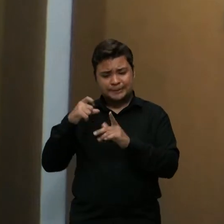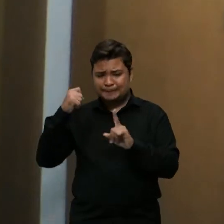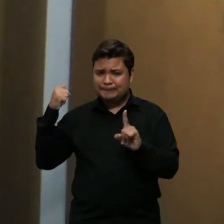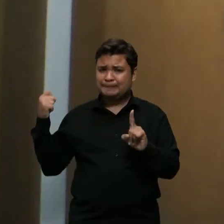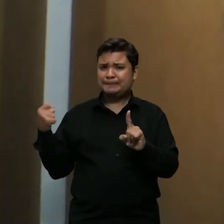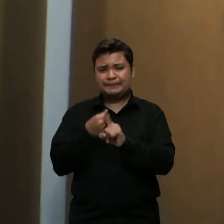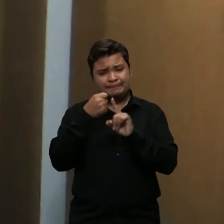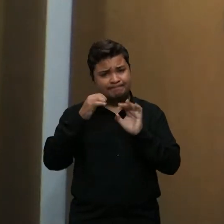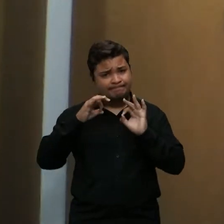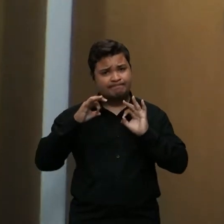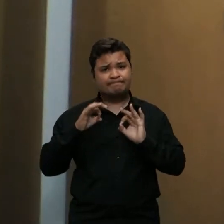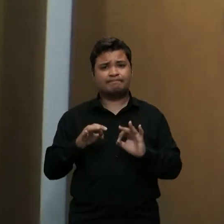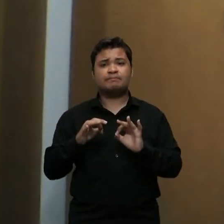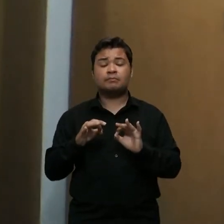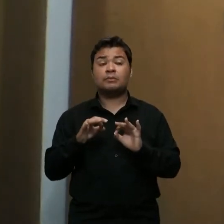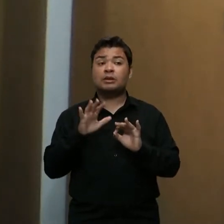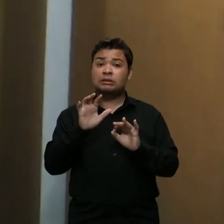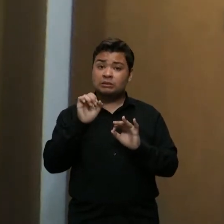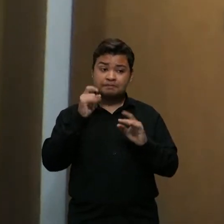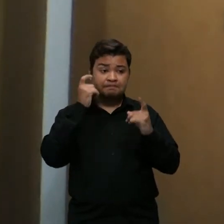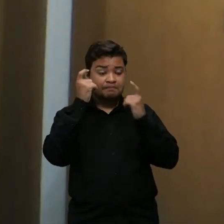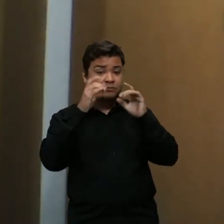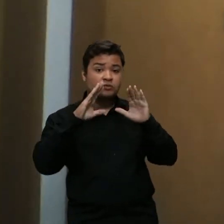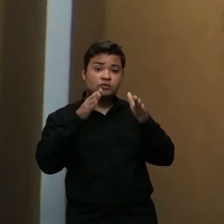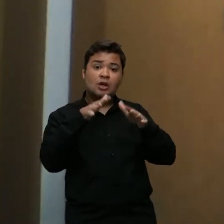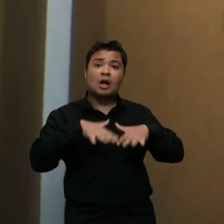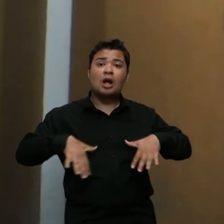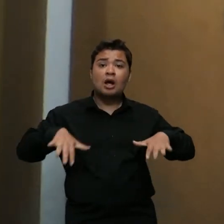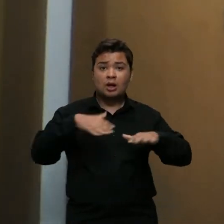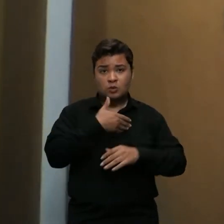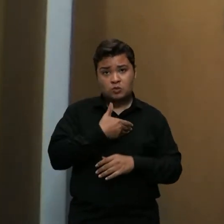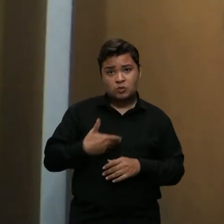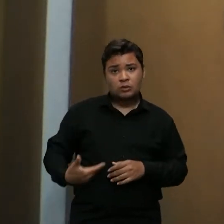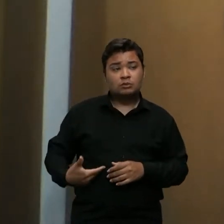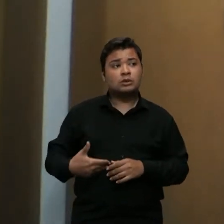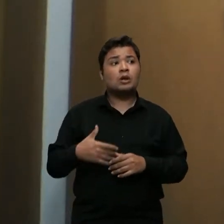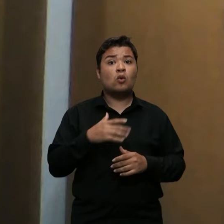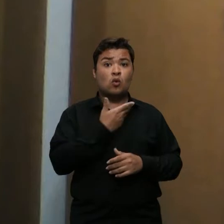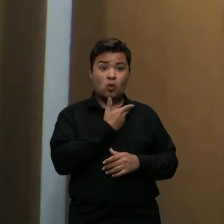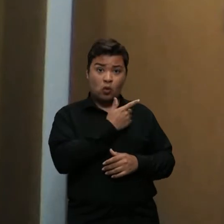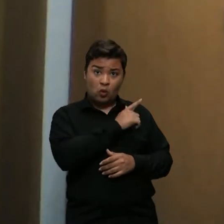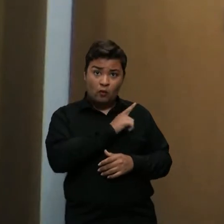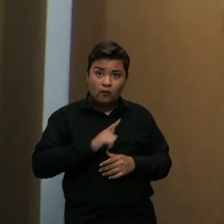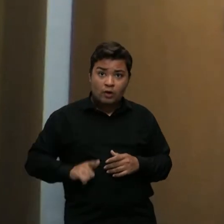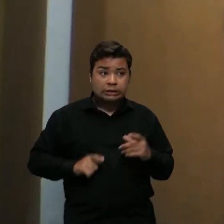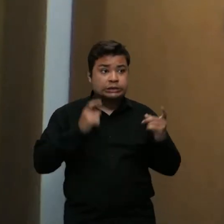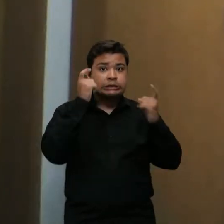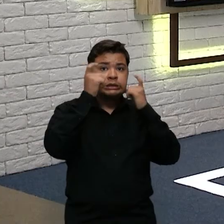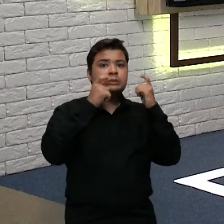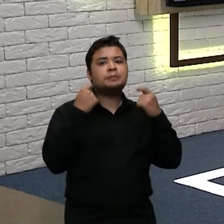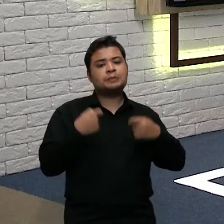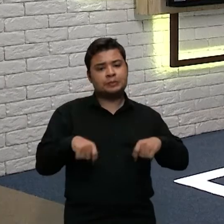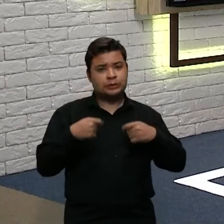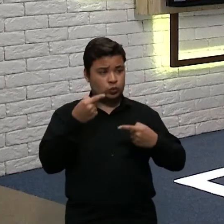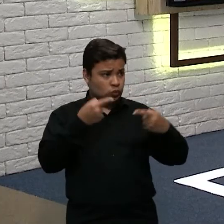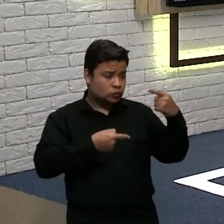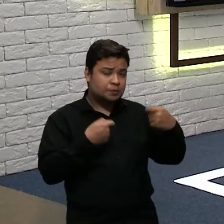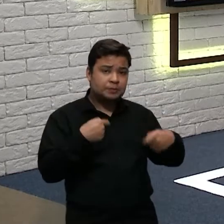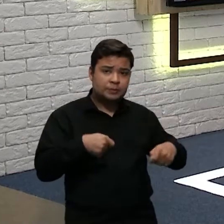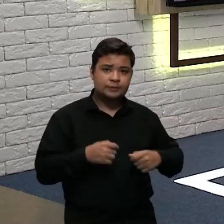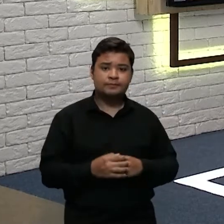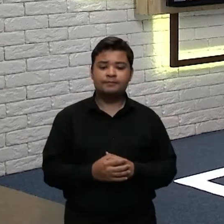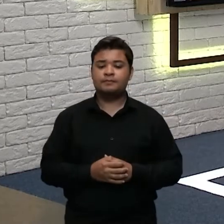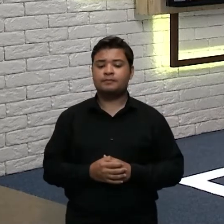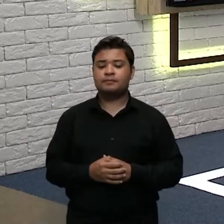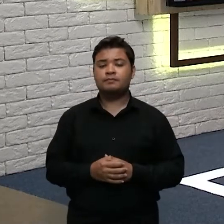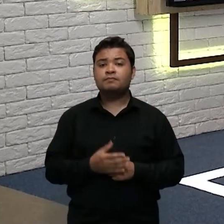pensando no cenário público, e isso precisa estar na agenda governamental, precisa ser discutido. Com certeza. E,